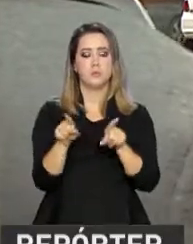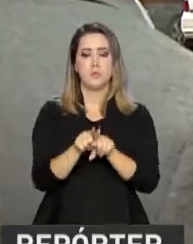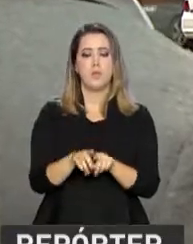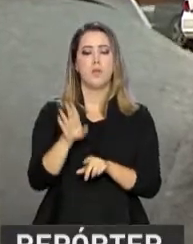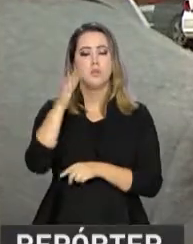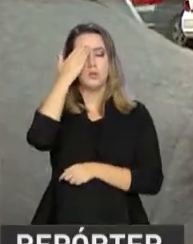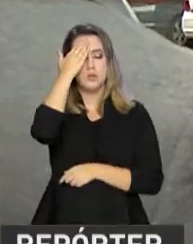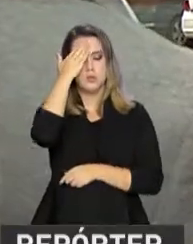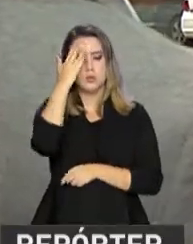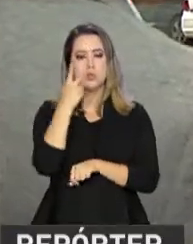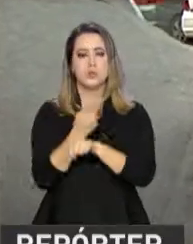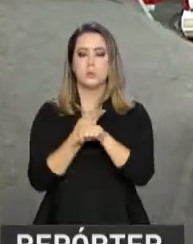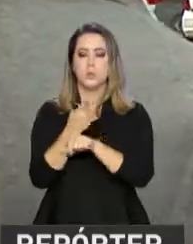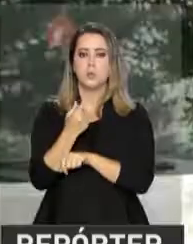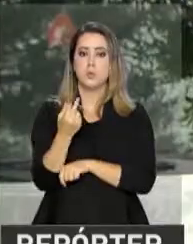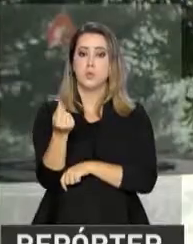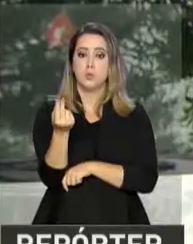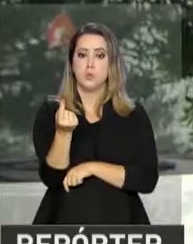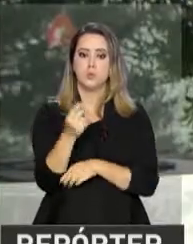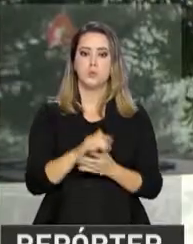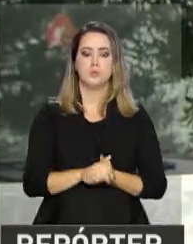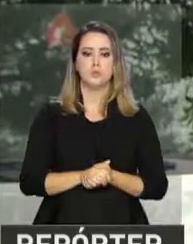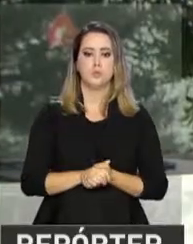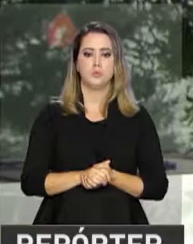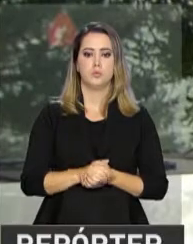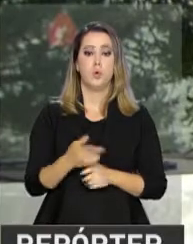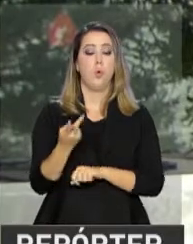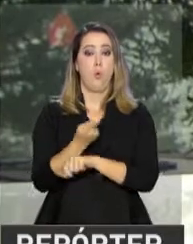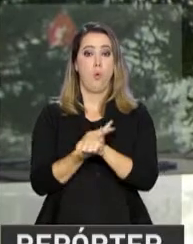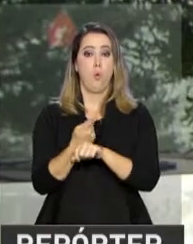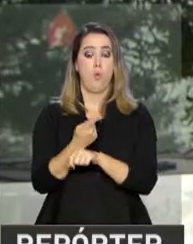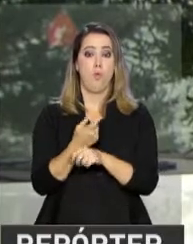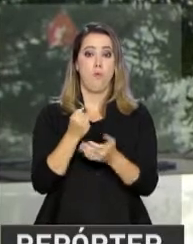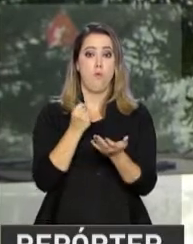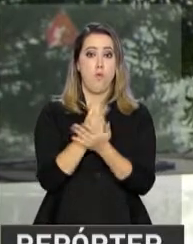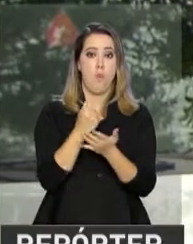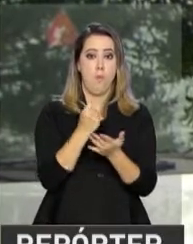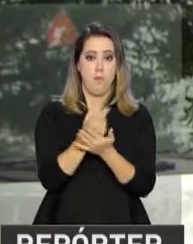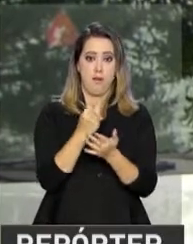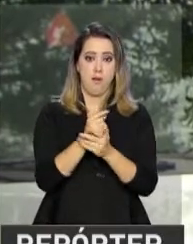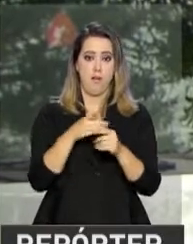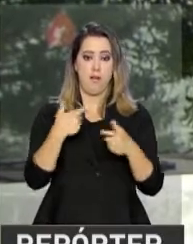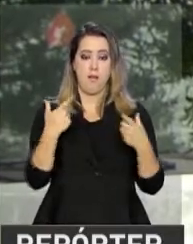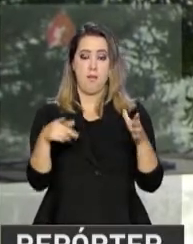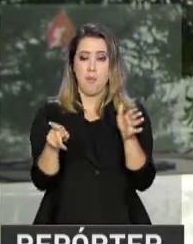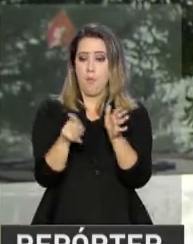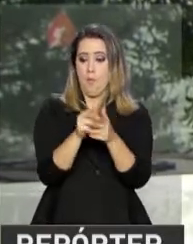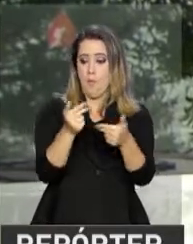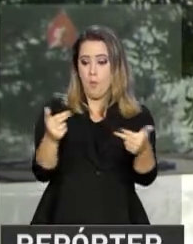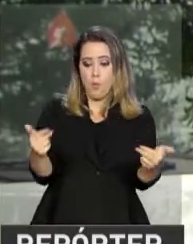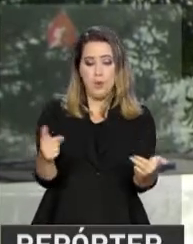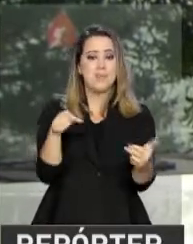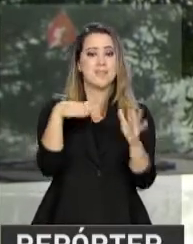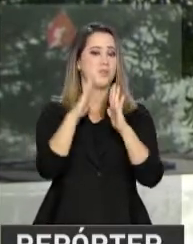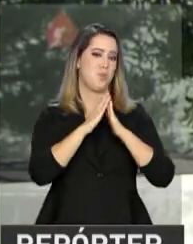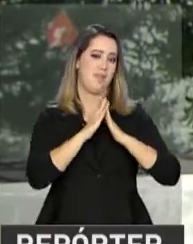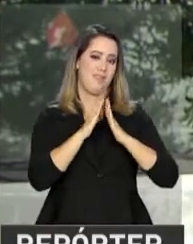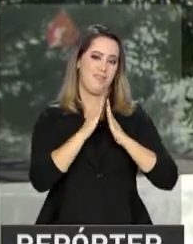já sabe o que vai fazer com o dinheiro. O móvel que está faltando em casa, a gente vai ter que comprar, trocamos de móvel,